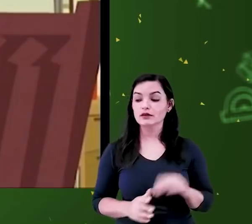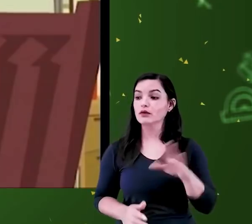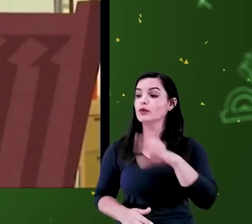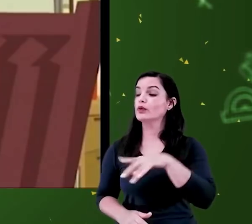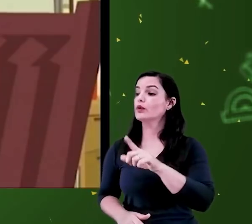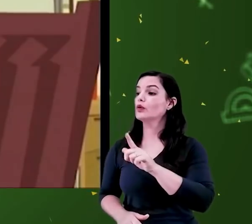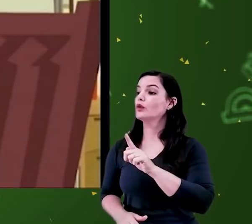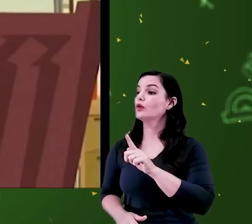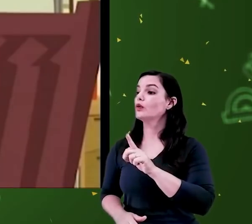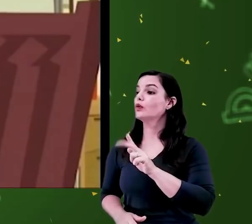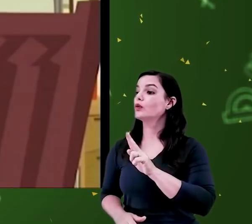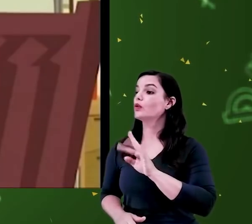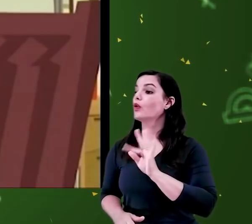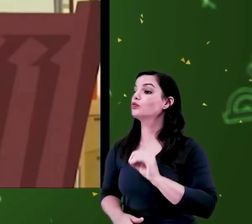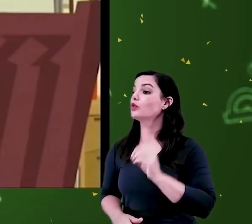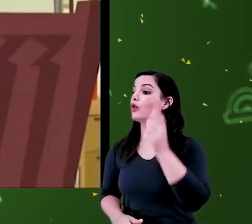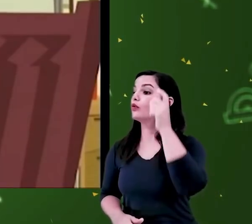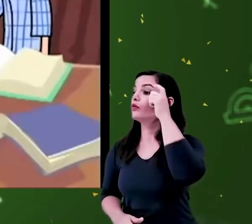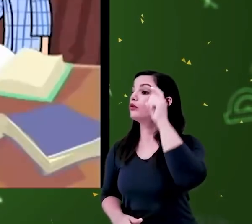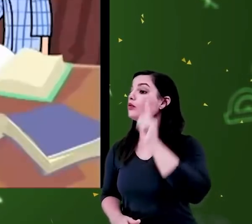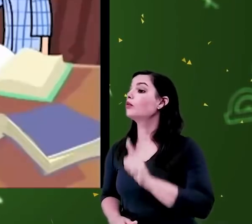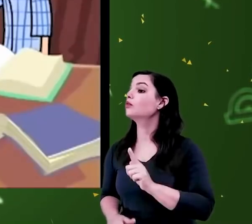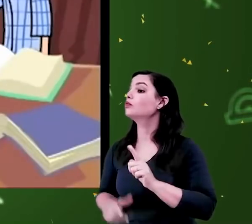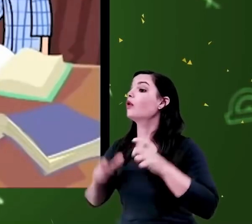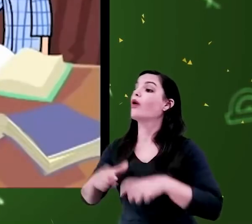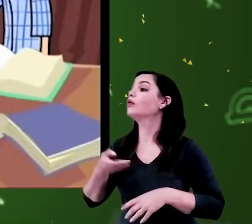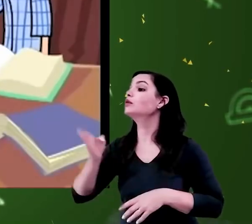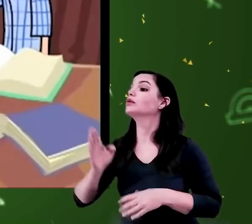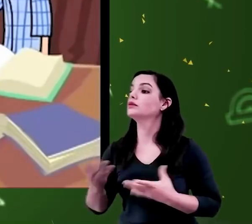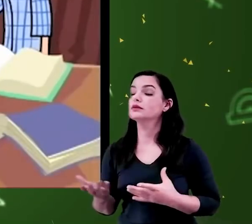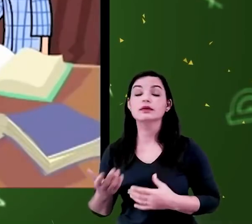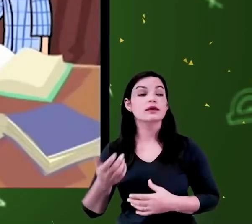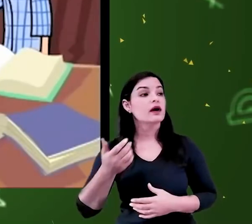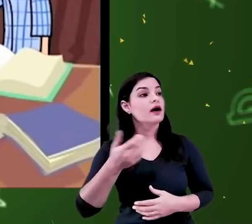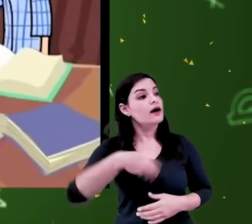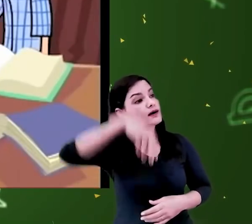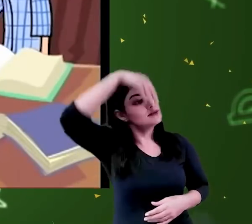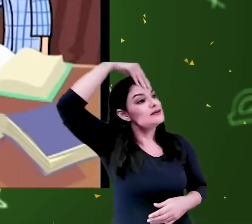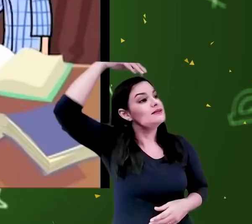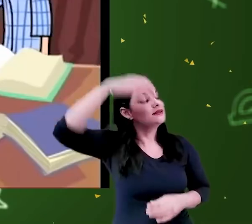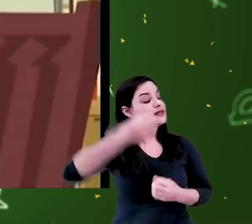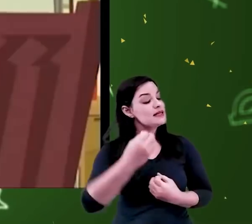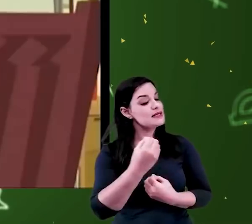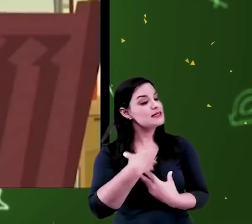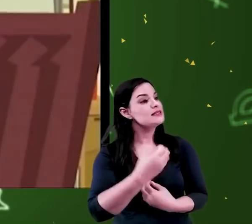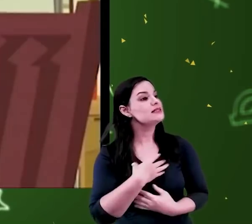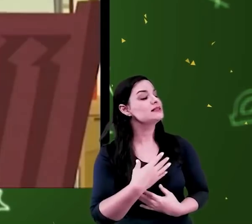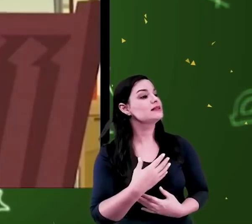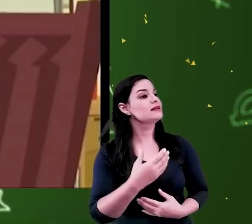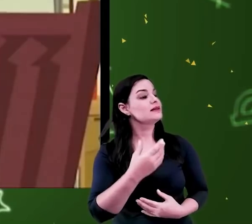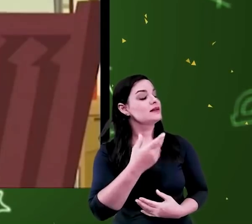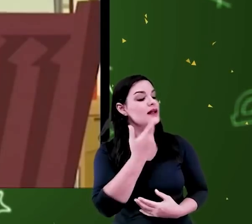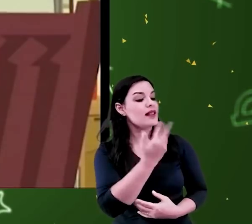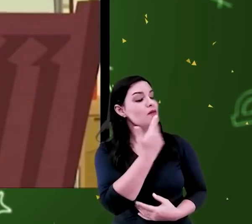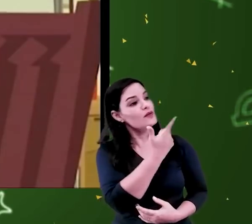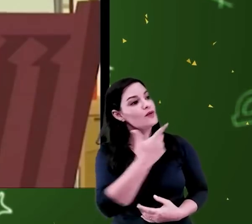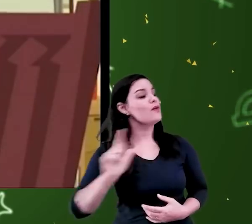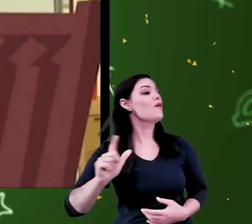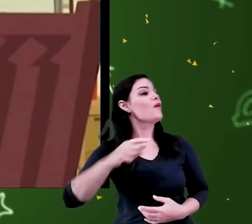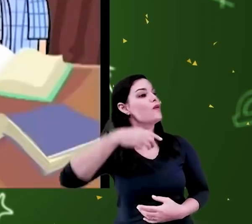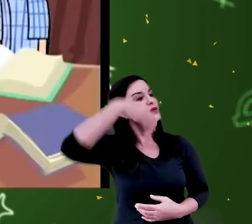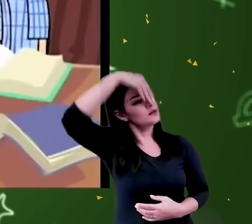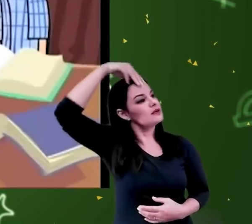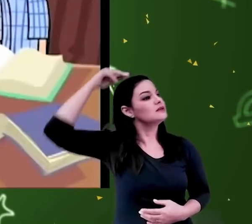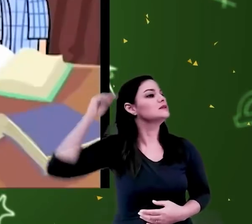Opa, Guto, onde é que você tá indo com tudo isso? A Dinda tá me ensinando outra língua. Sério? Depois você